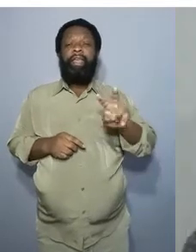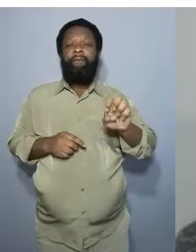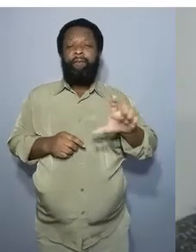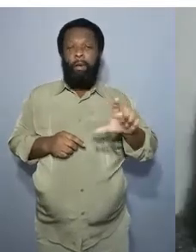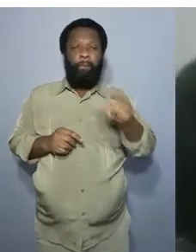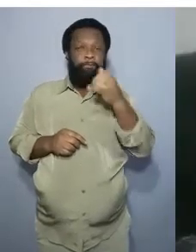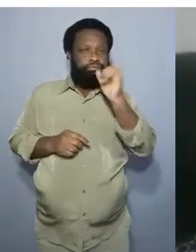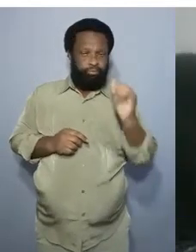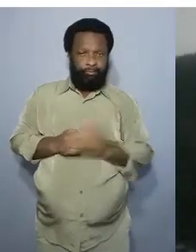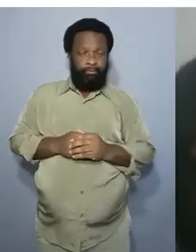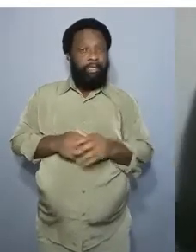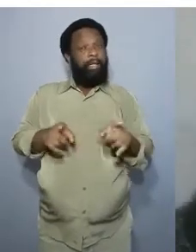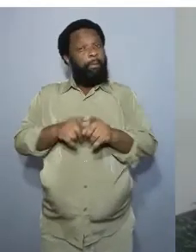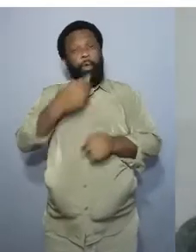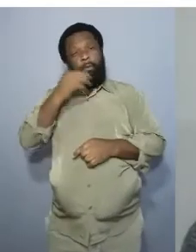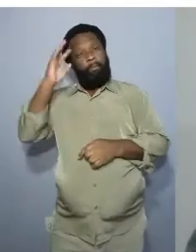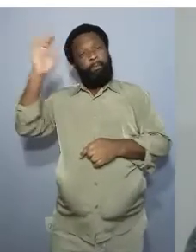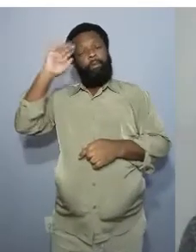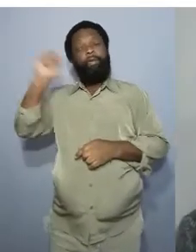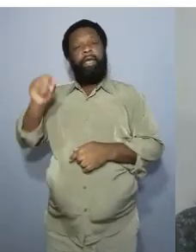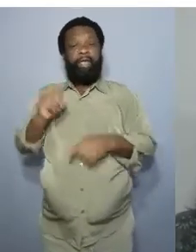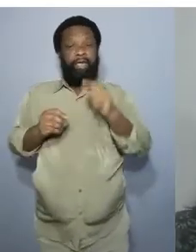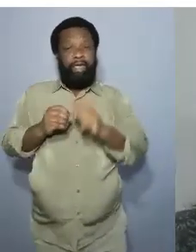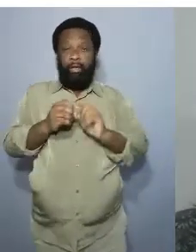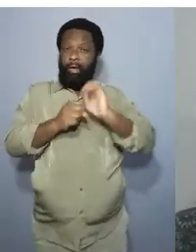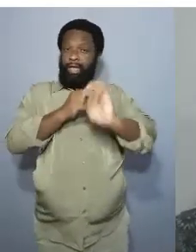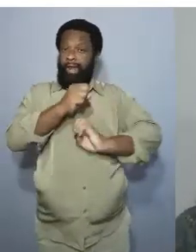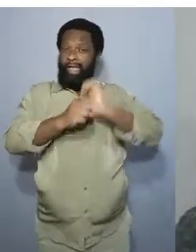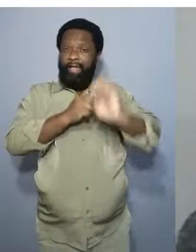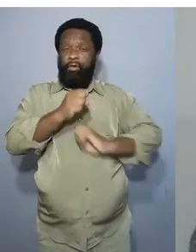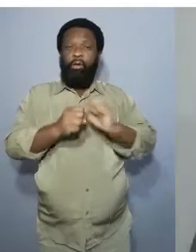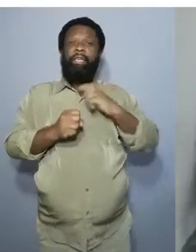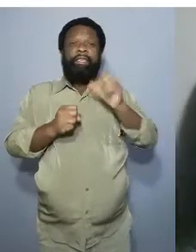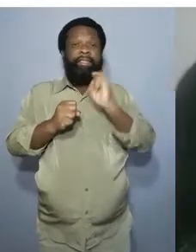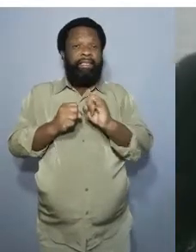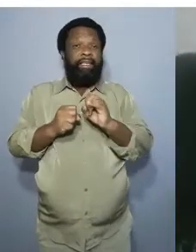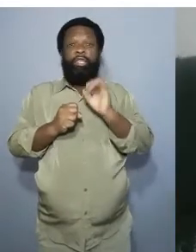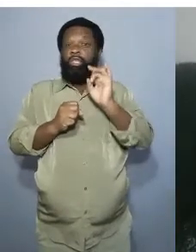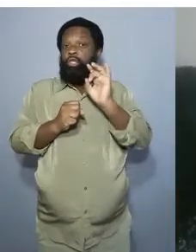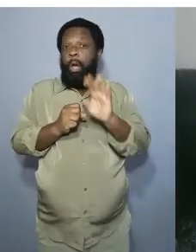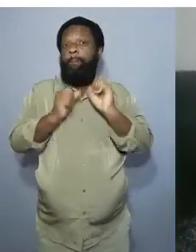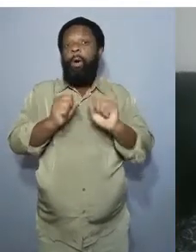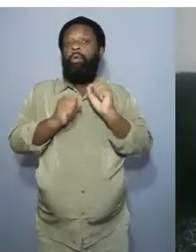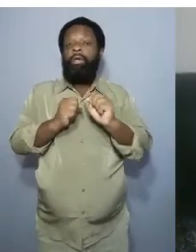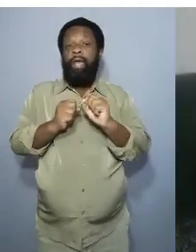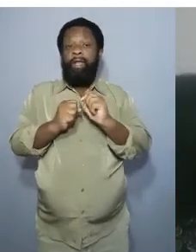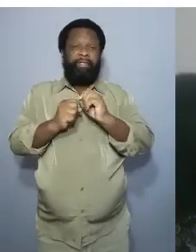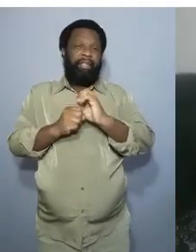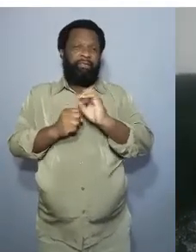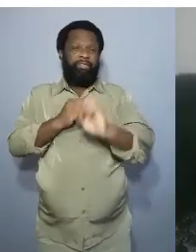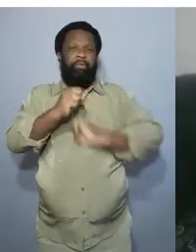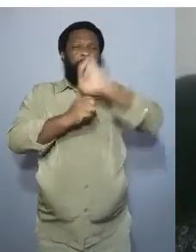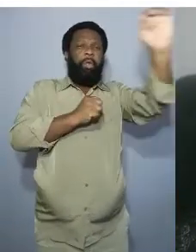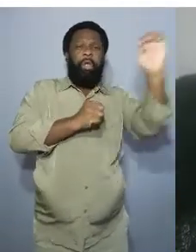energia. Além de tudo isso, ele pensou o seguinte, pessoal, que os elétrons, quando eles só poderiam